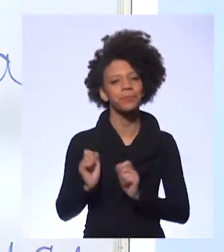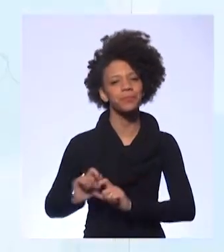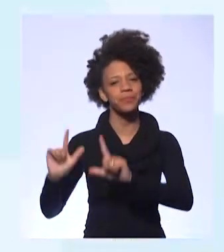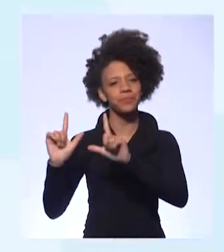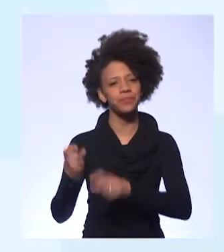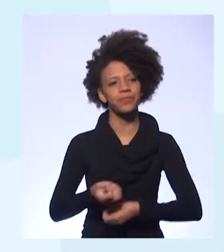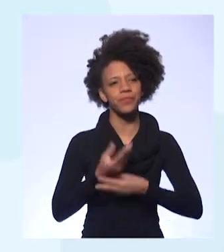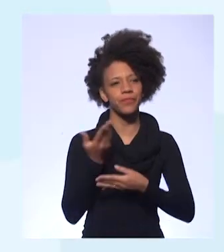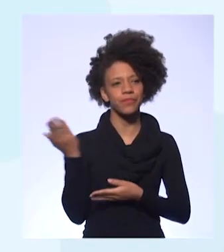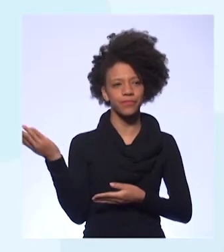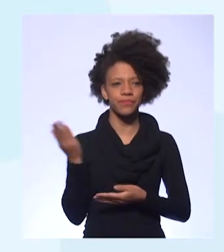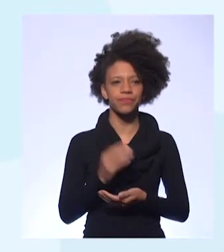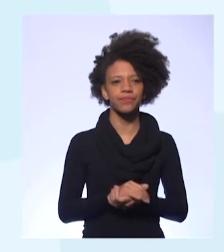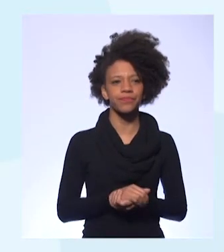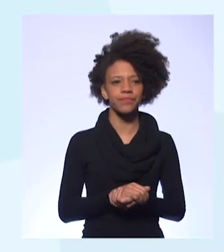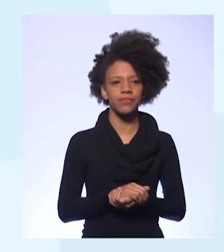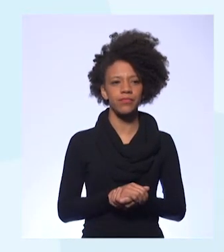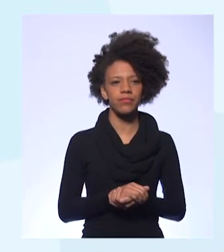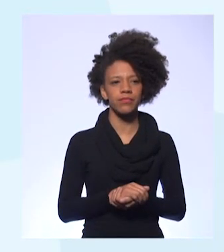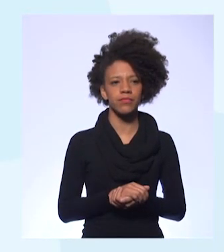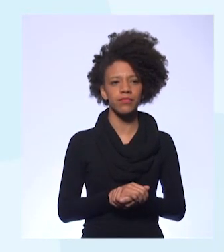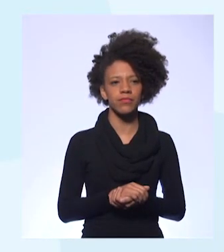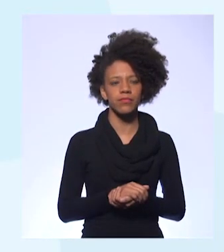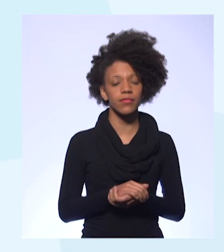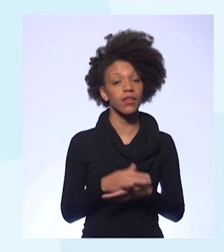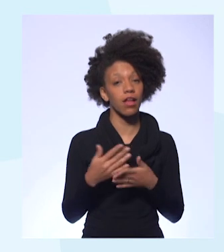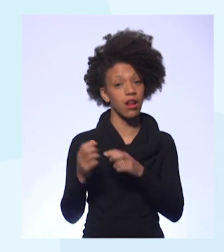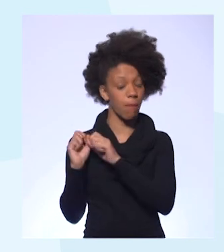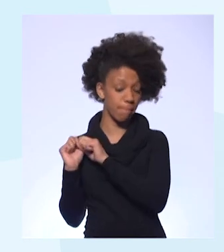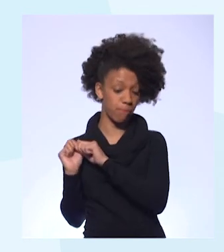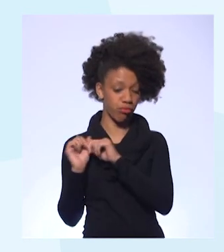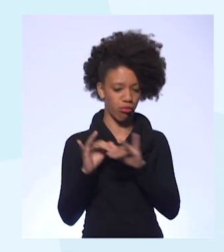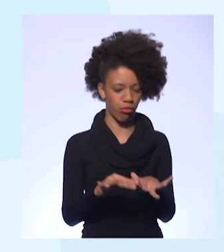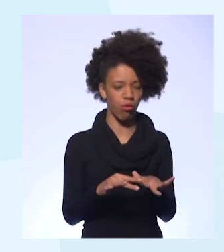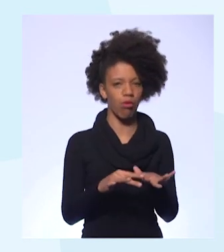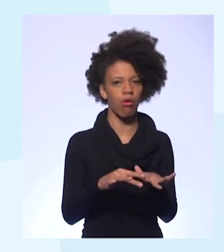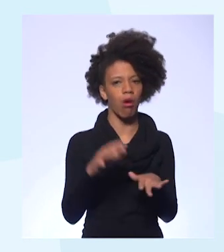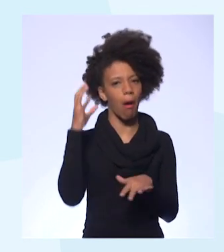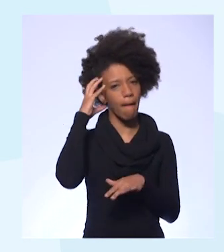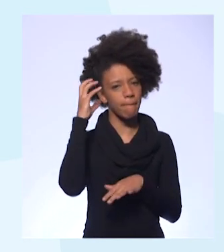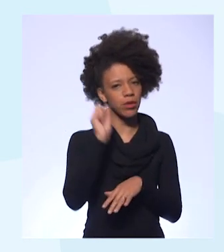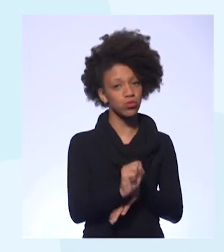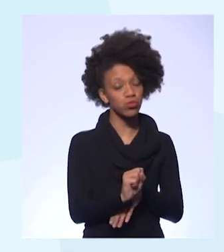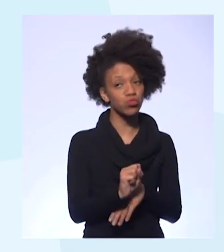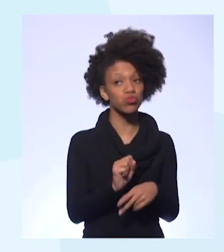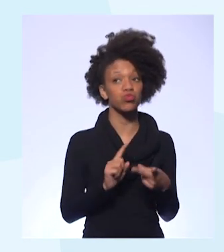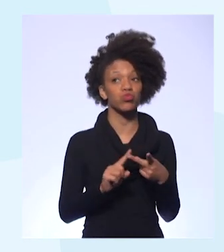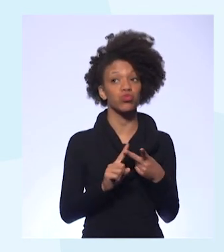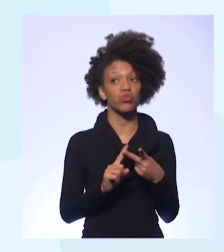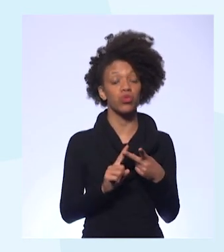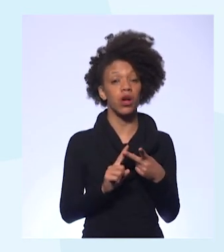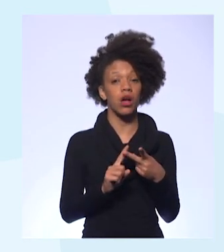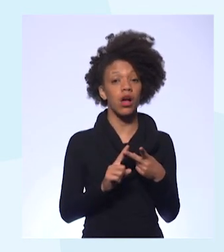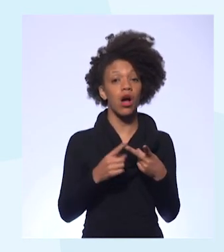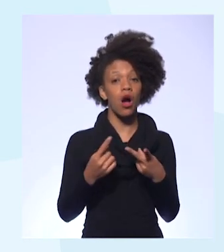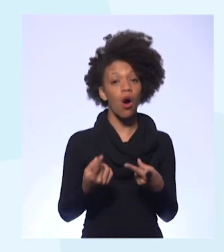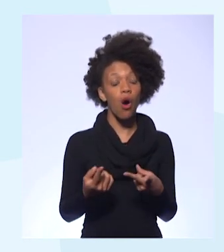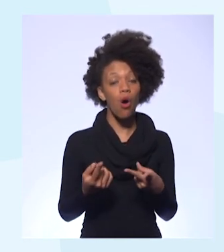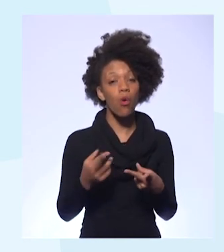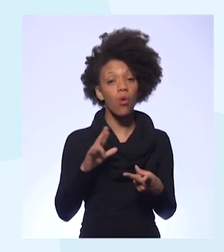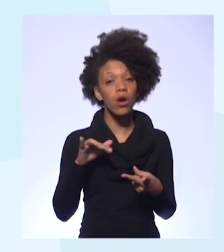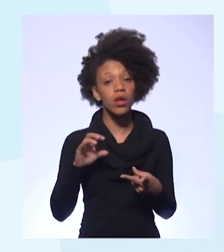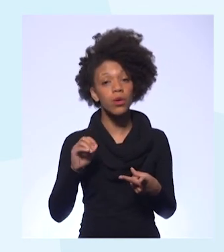na tela para vocês Tá bom quem vai de uma o Mato Grosso Rio Grande do Sul e